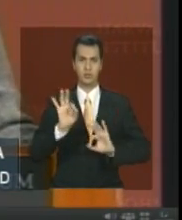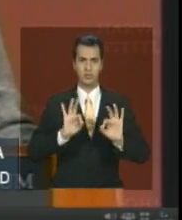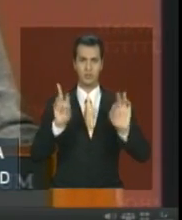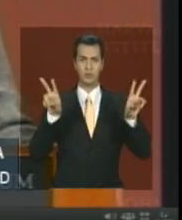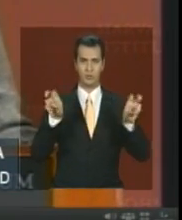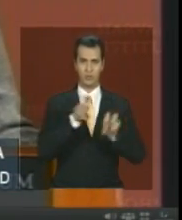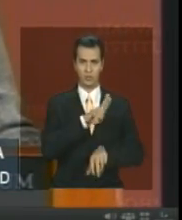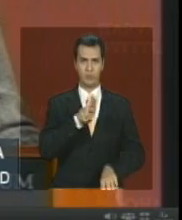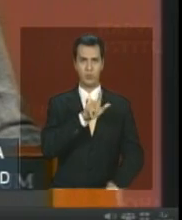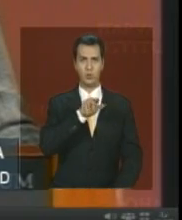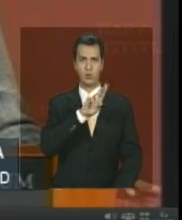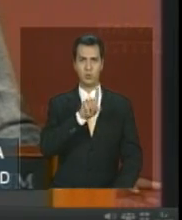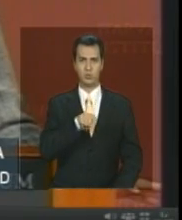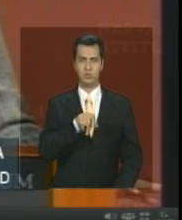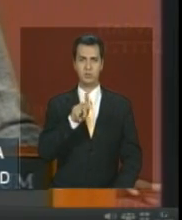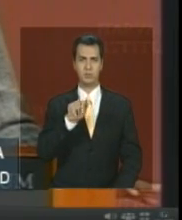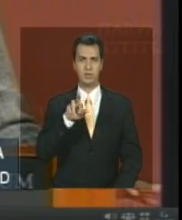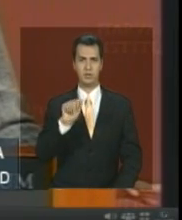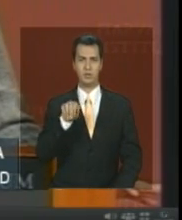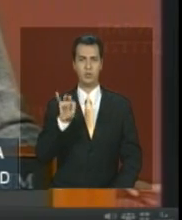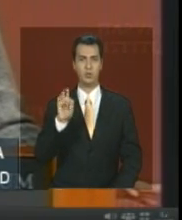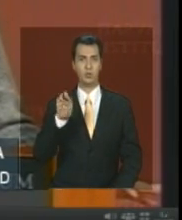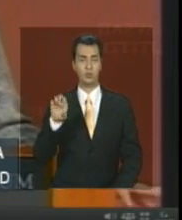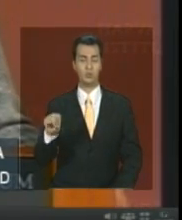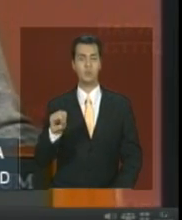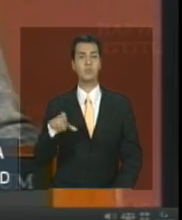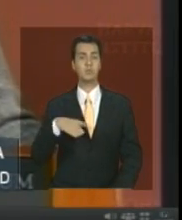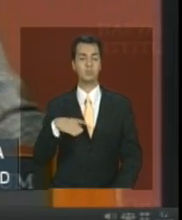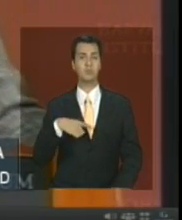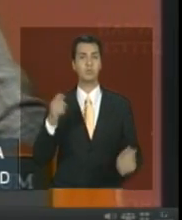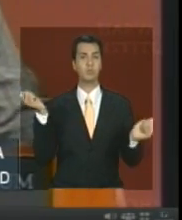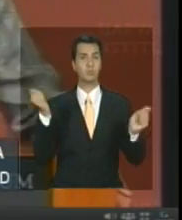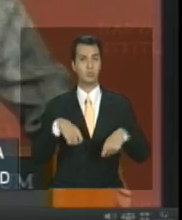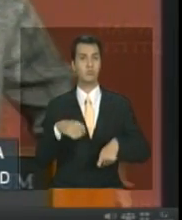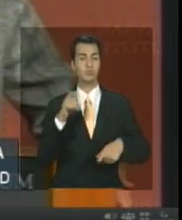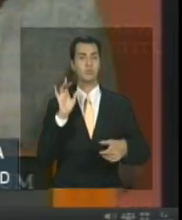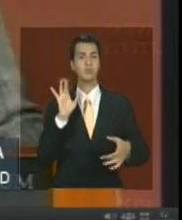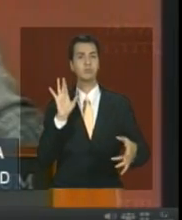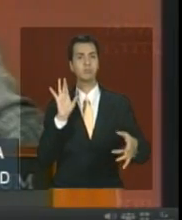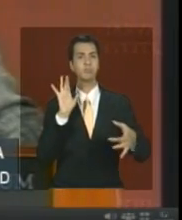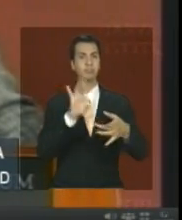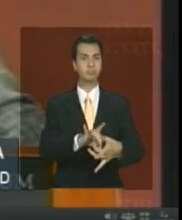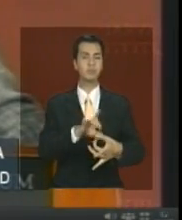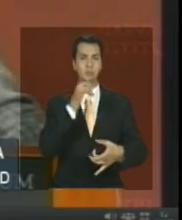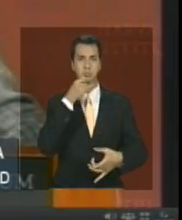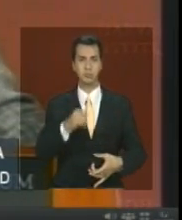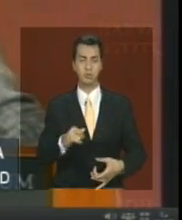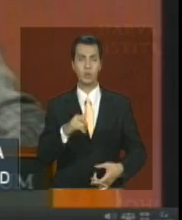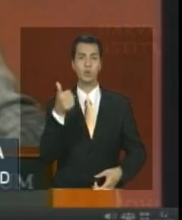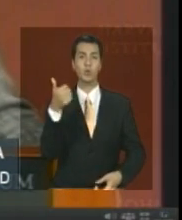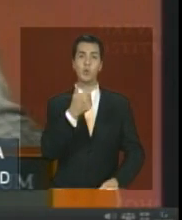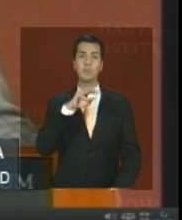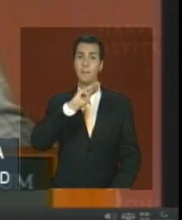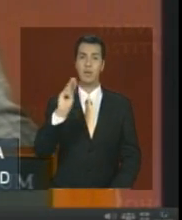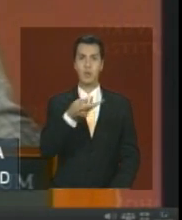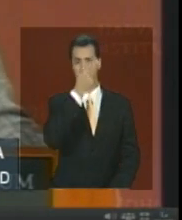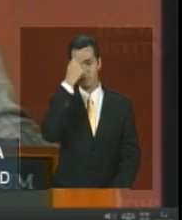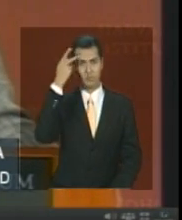para Todos, a mais de 12 milhões de brasileiros e brasileiras que não têm acesso à energia